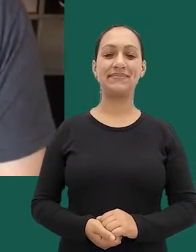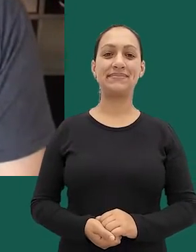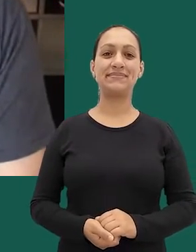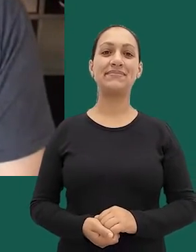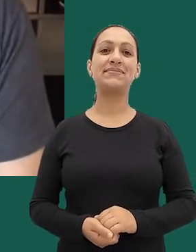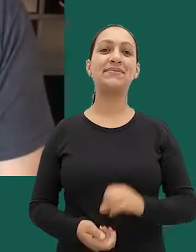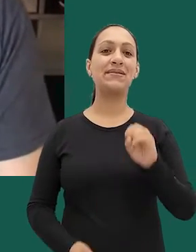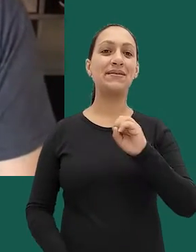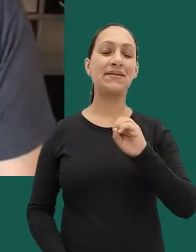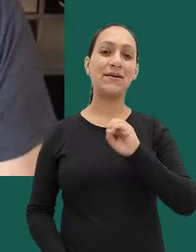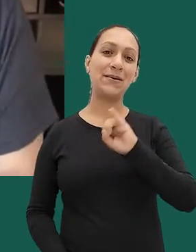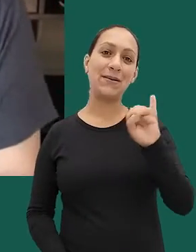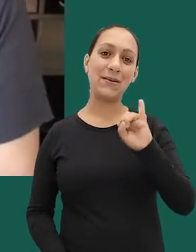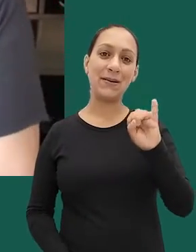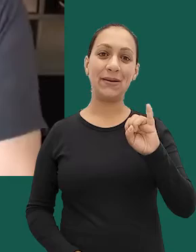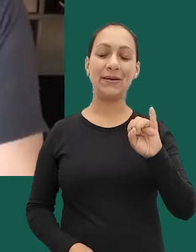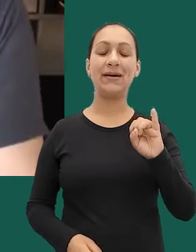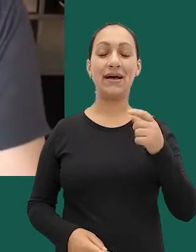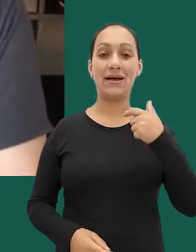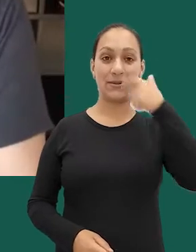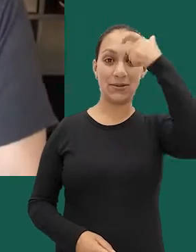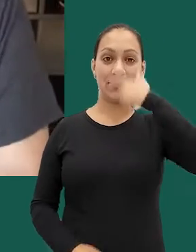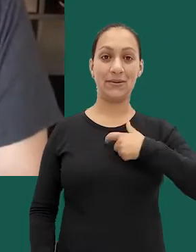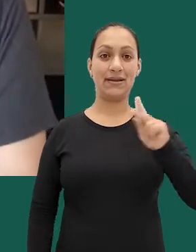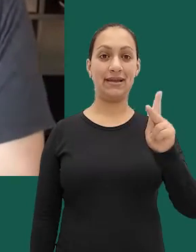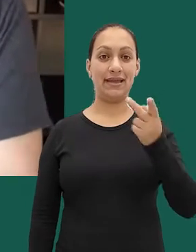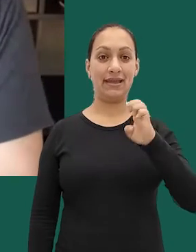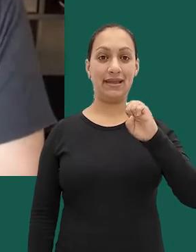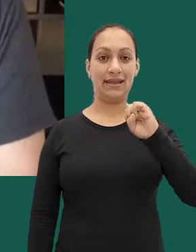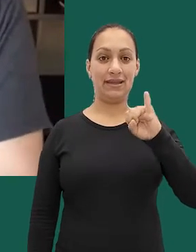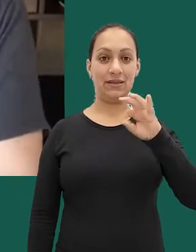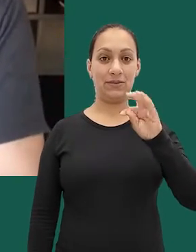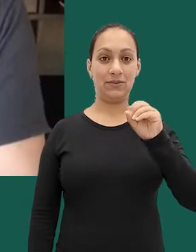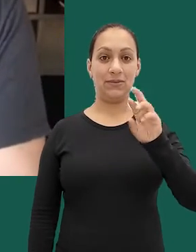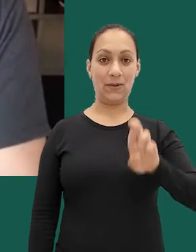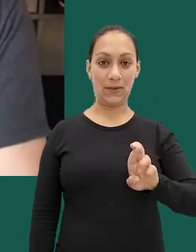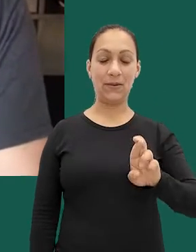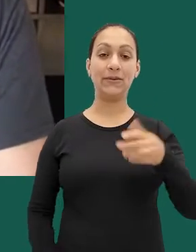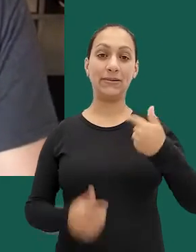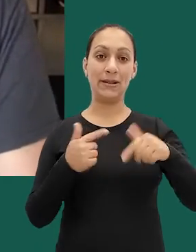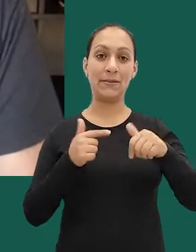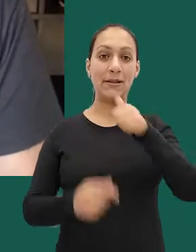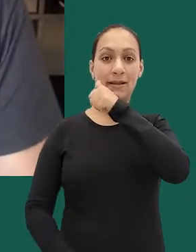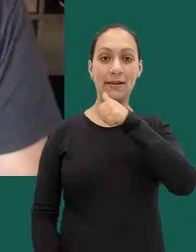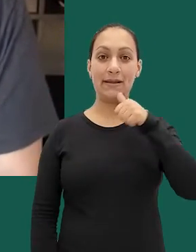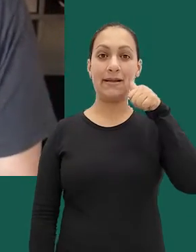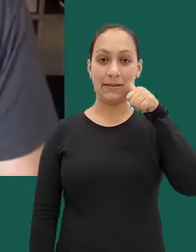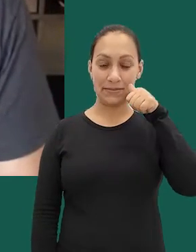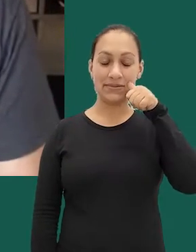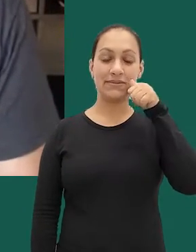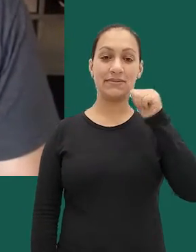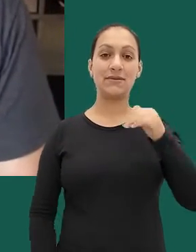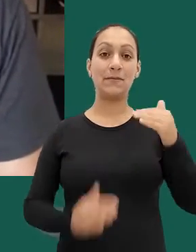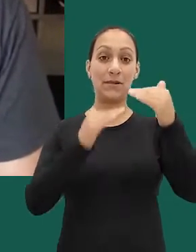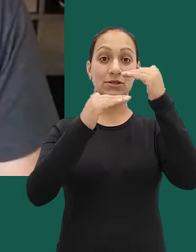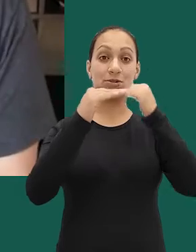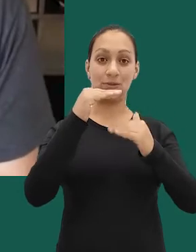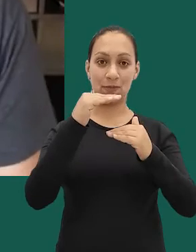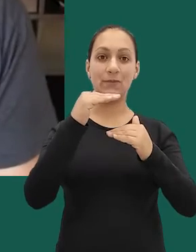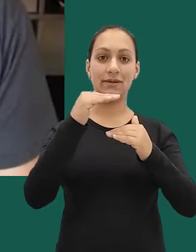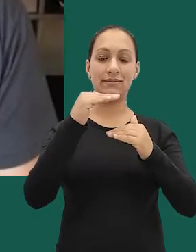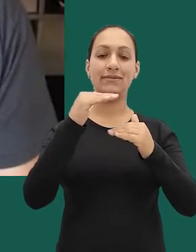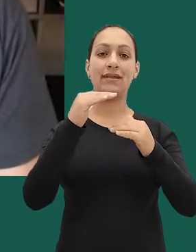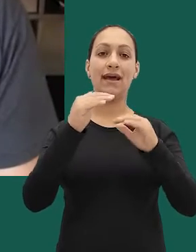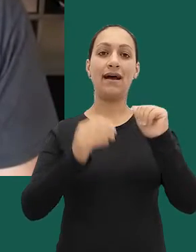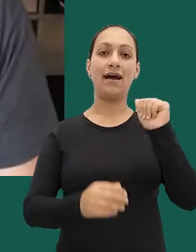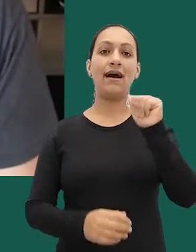Claro. Oi, todo mundo. Eu sou o Heitor Lessa. Eu trabalho na Amazon Web Services, que é uma subsidiária da